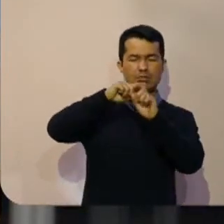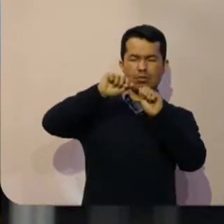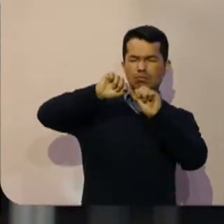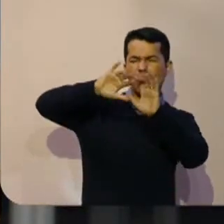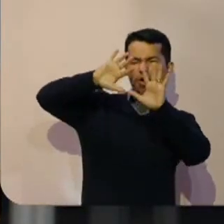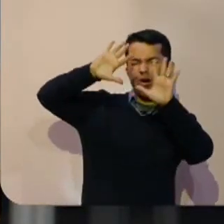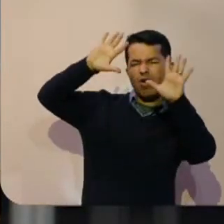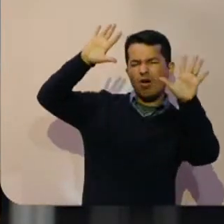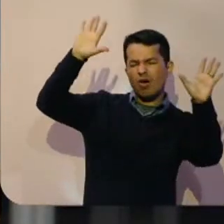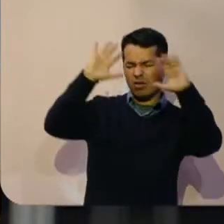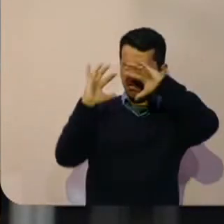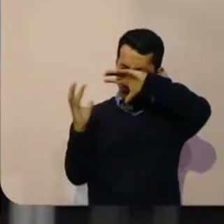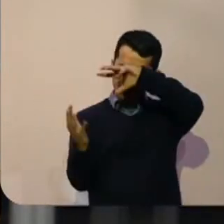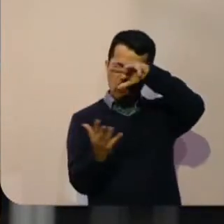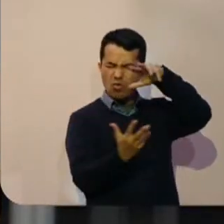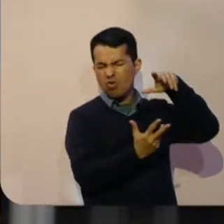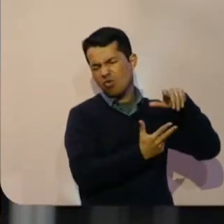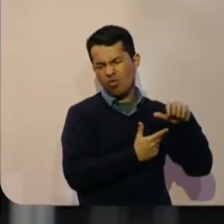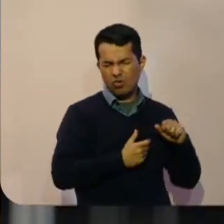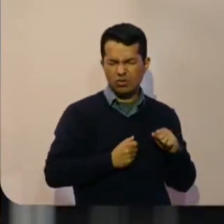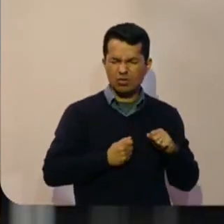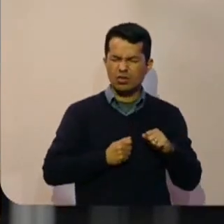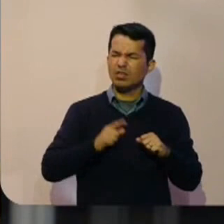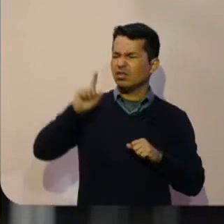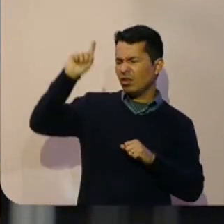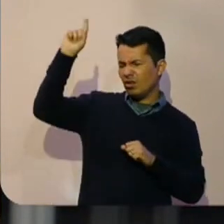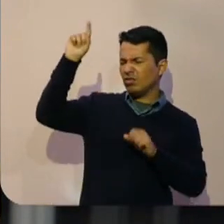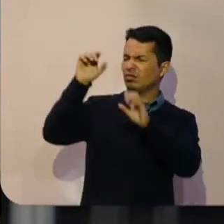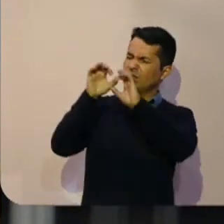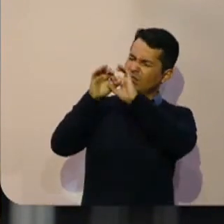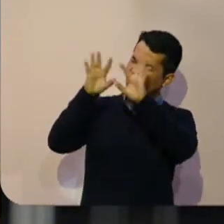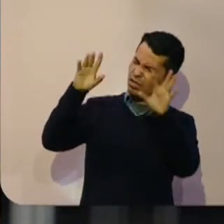espalhada por todos os cantos da terra. Faz assim,